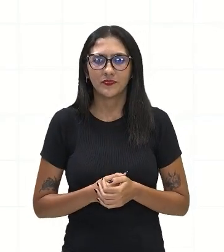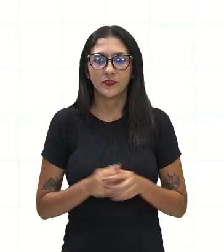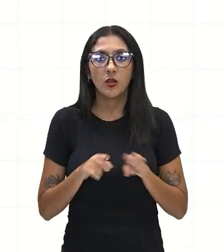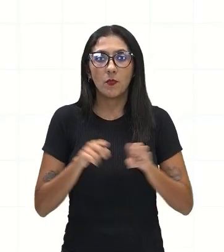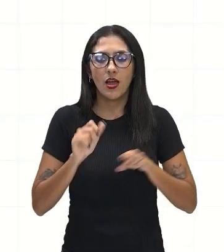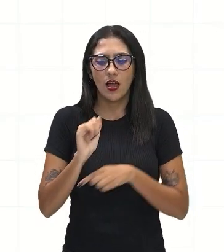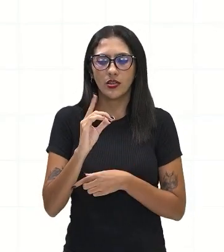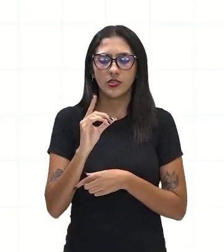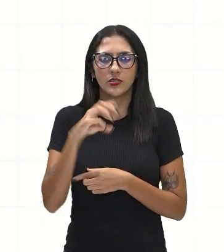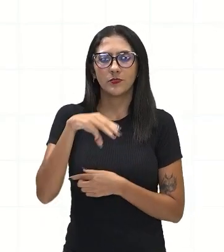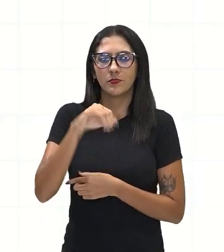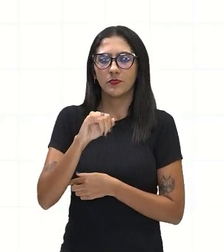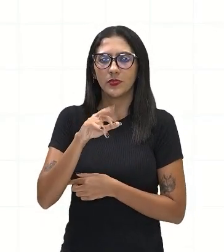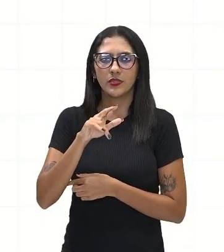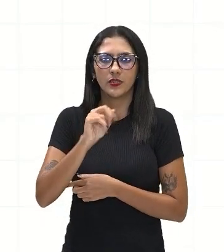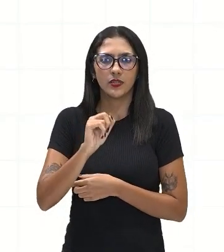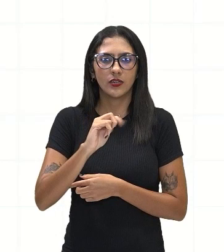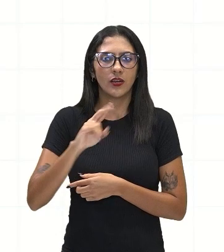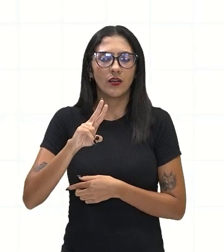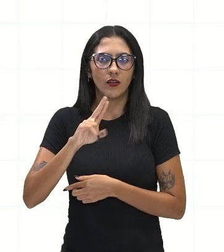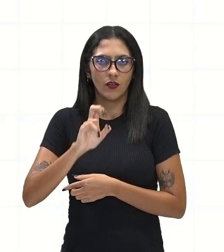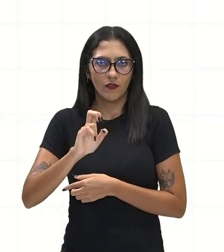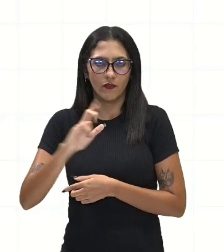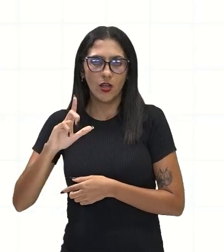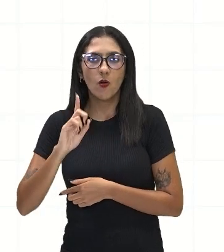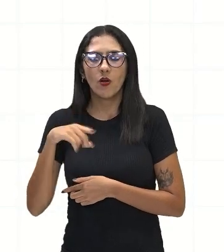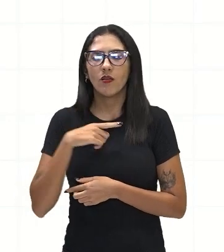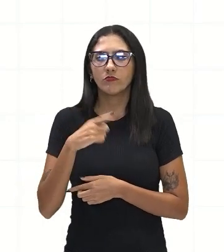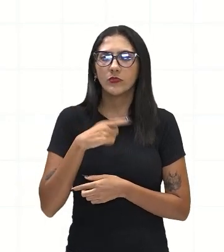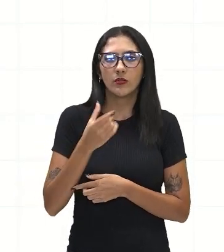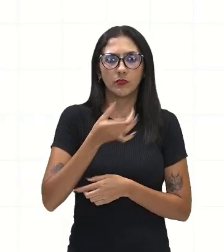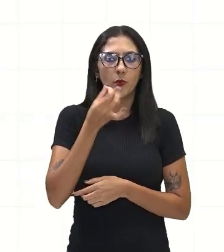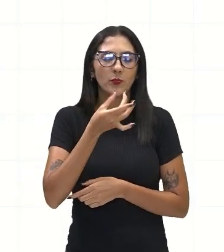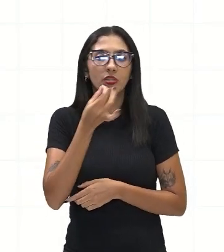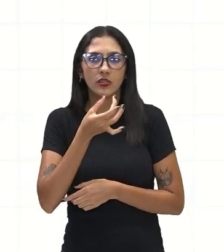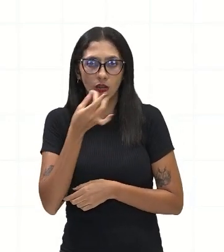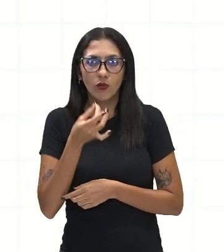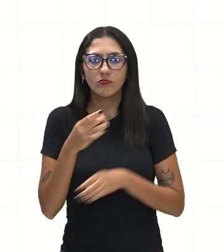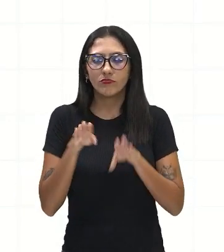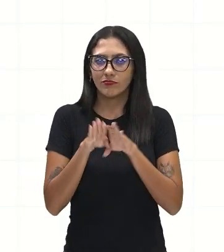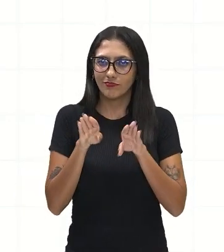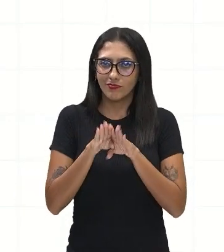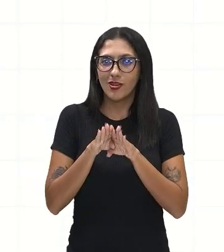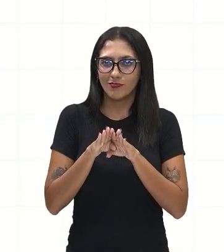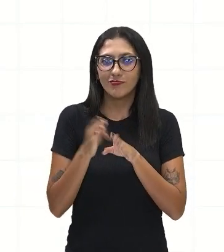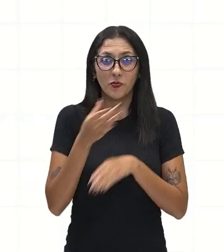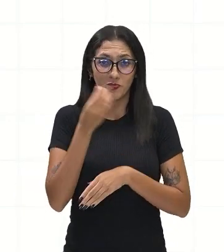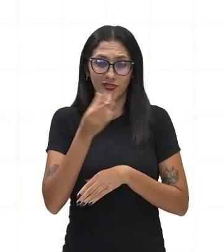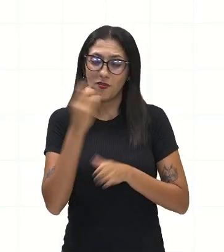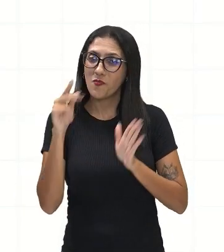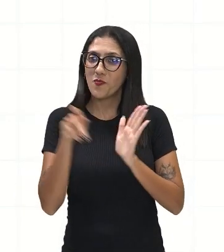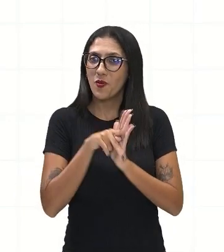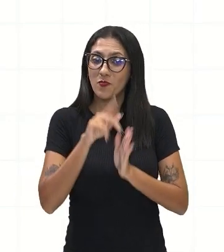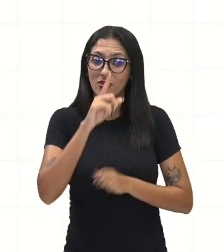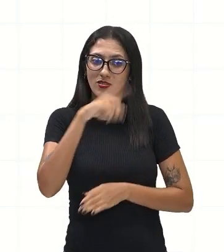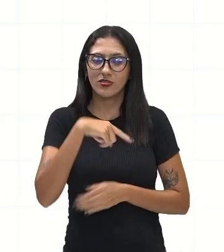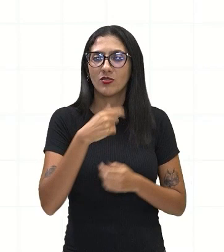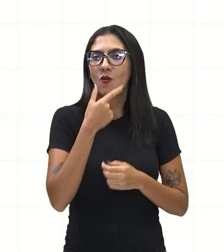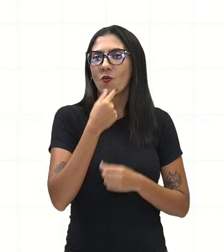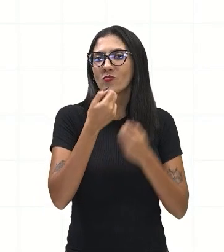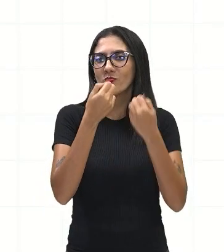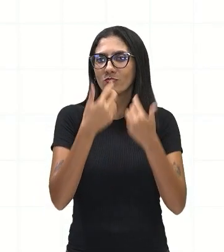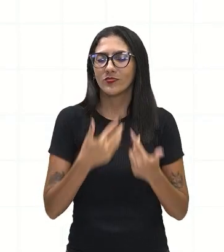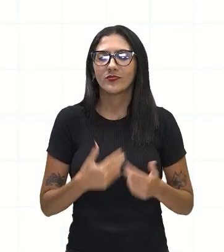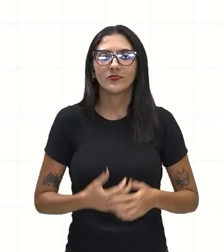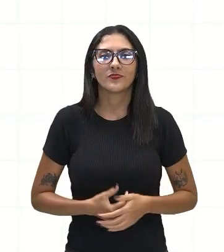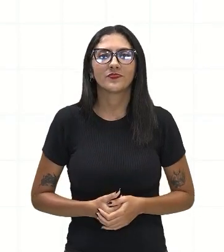configura, né, uma opinião. Não sei se a mãe é admirável, não é a opinião dele. Muito bem.